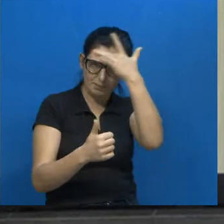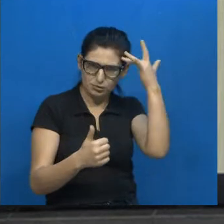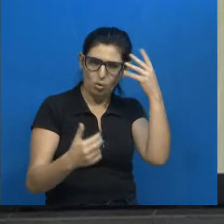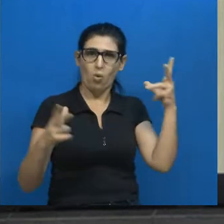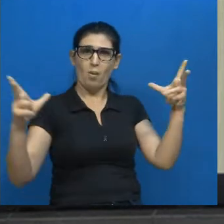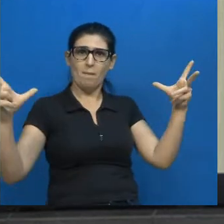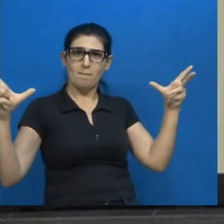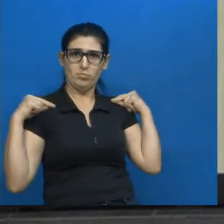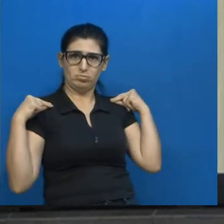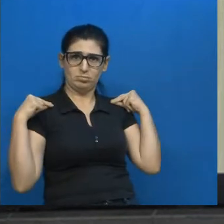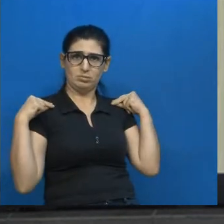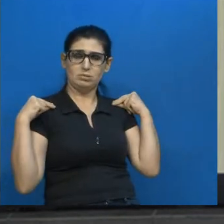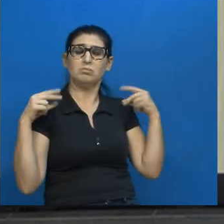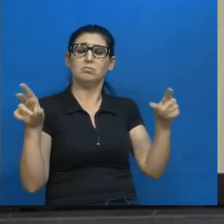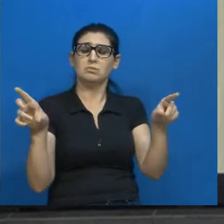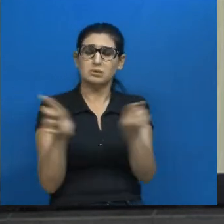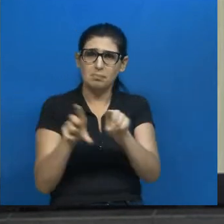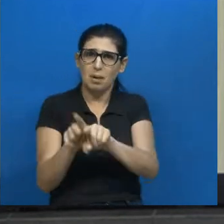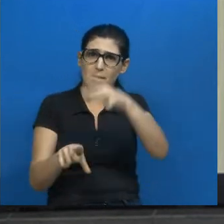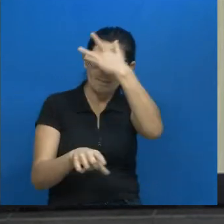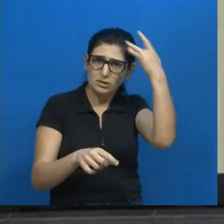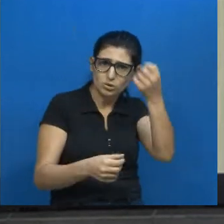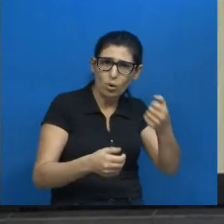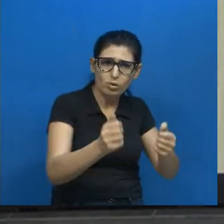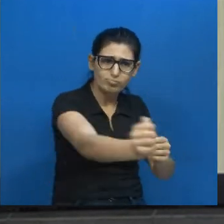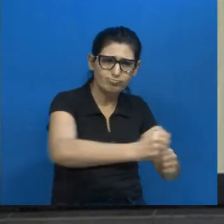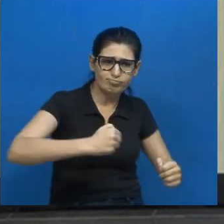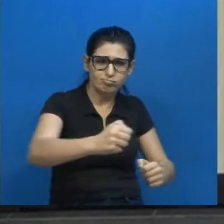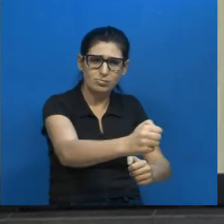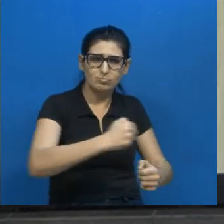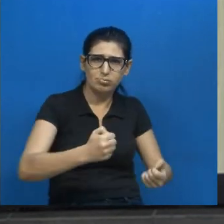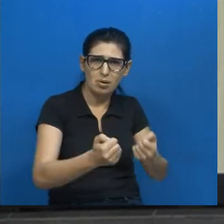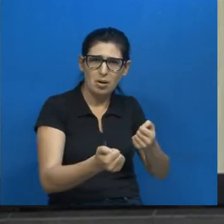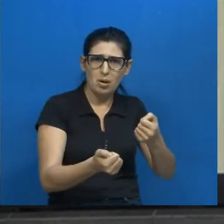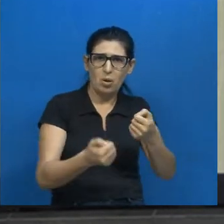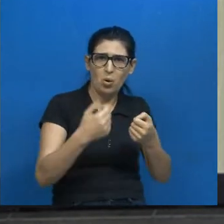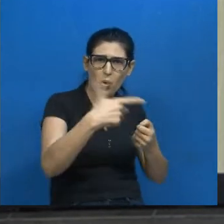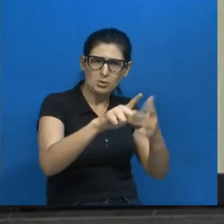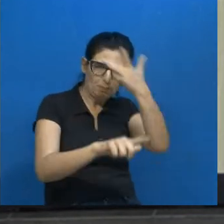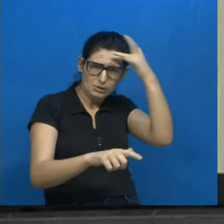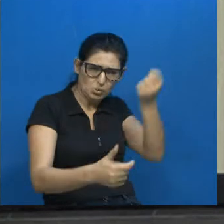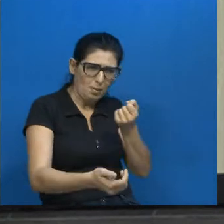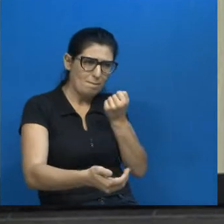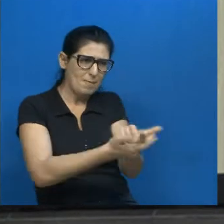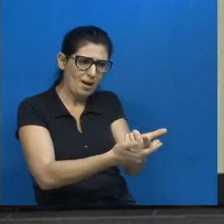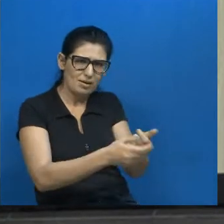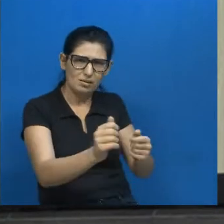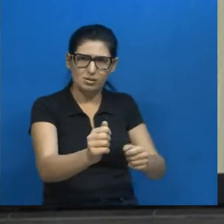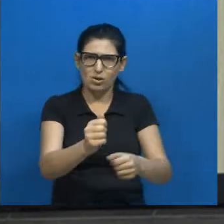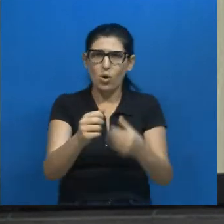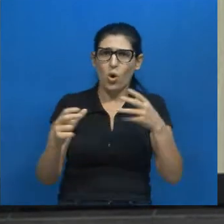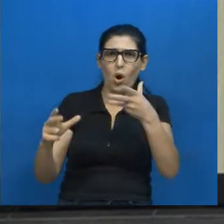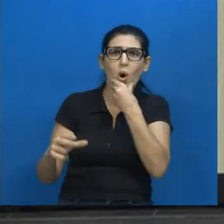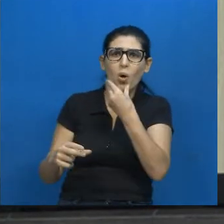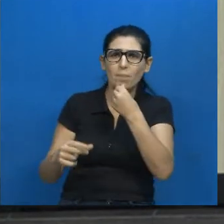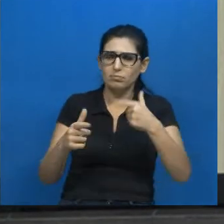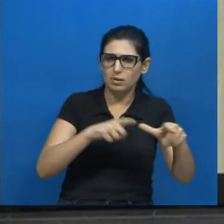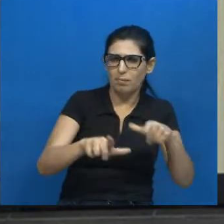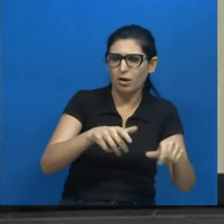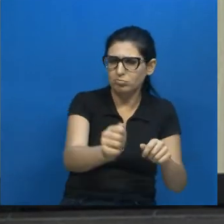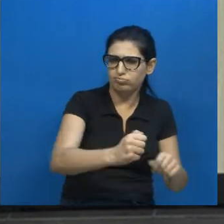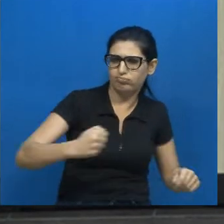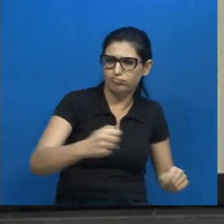motoristas e cobradores. Depois, apresentar o projeto para